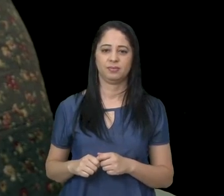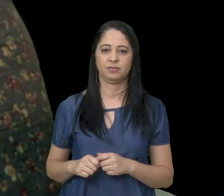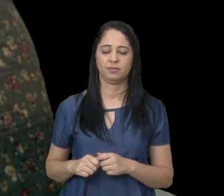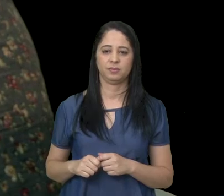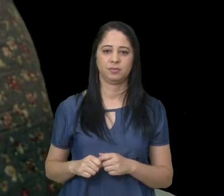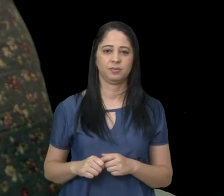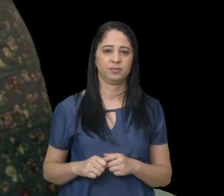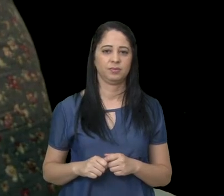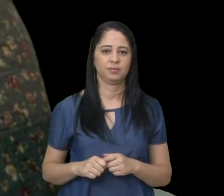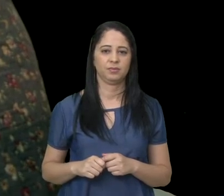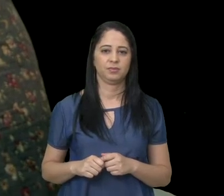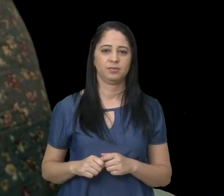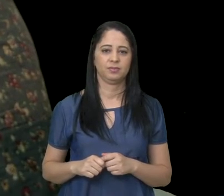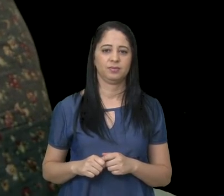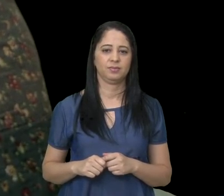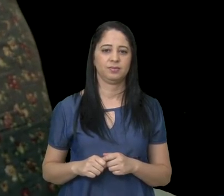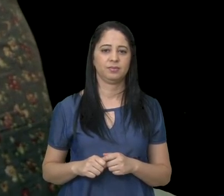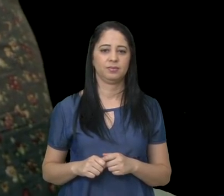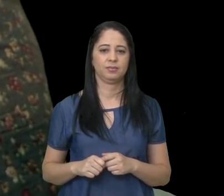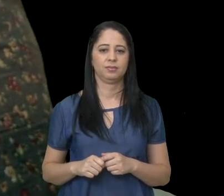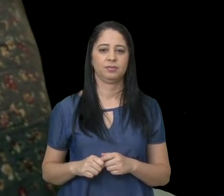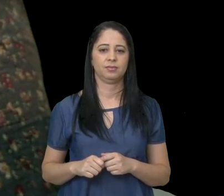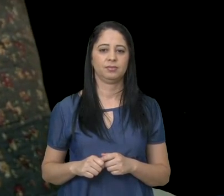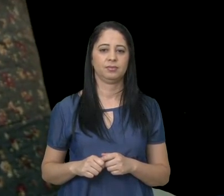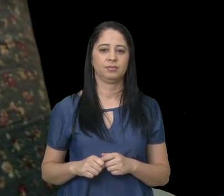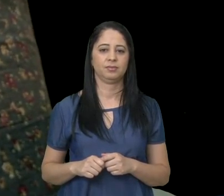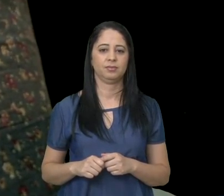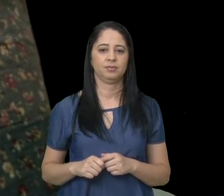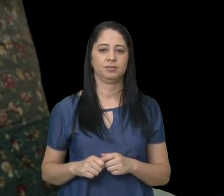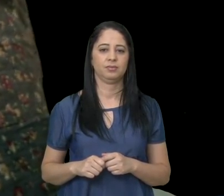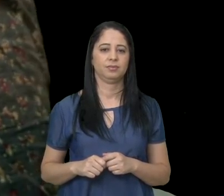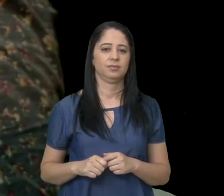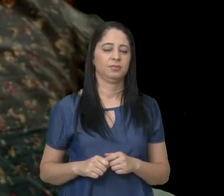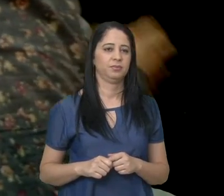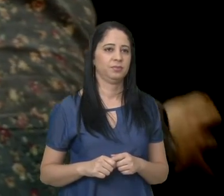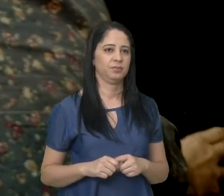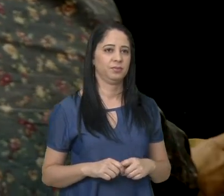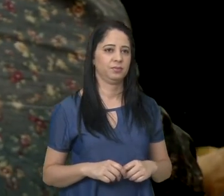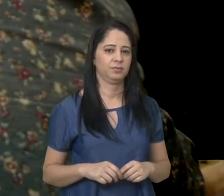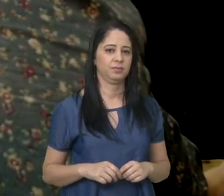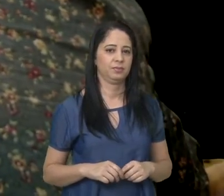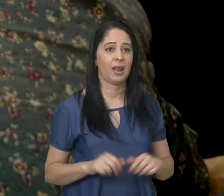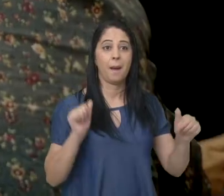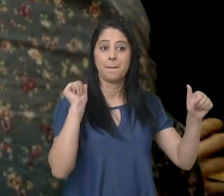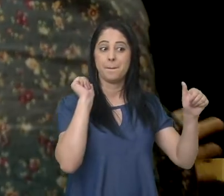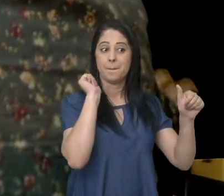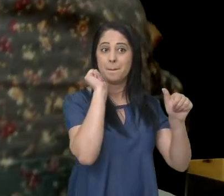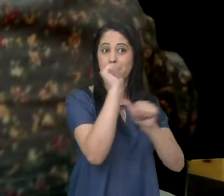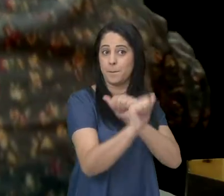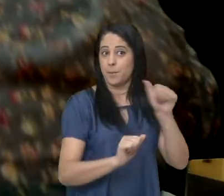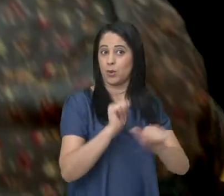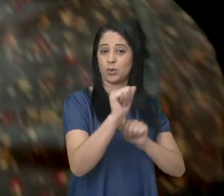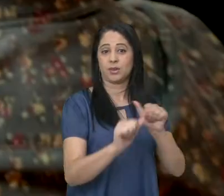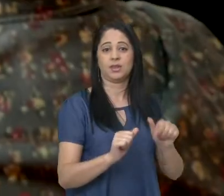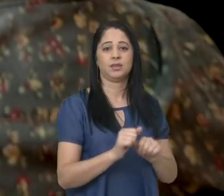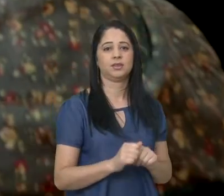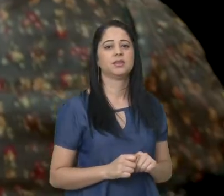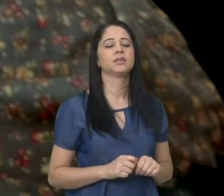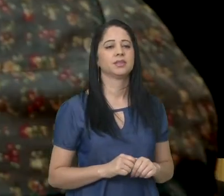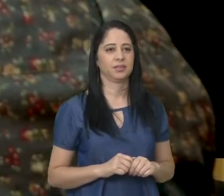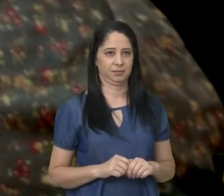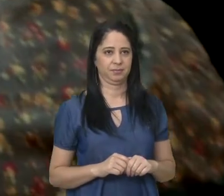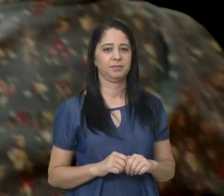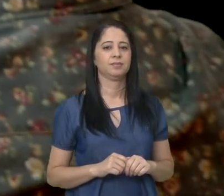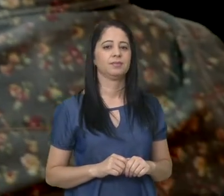Peraí. Uai, não Pegou? tem? Não tem. Cadê? Aí, tem. foi. Mudança. Eu